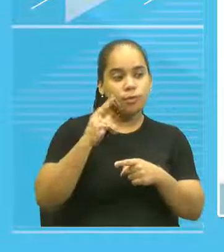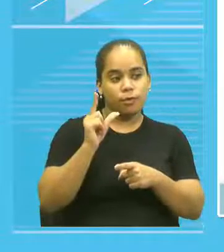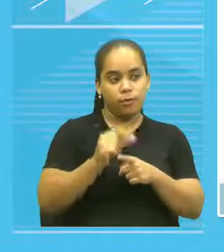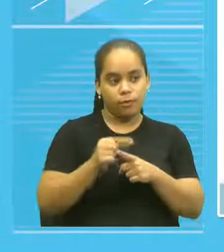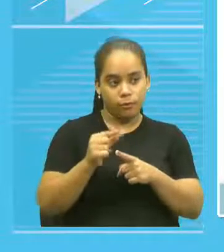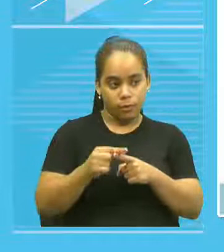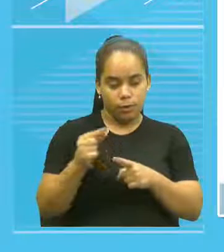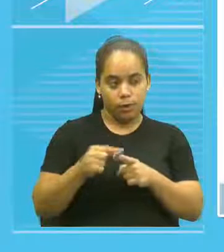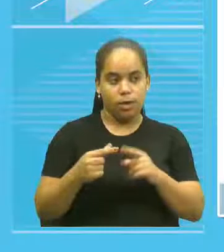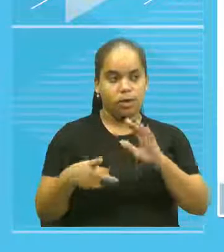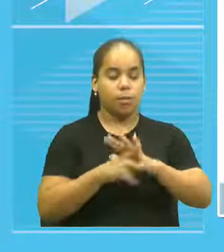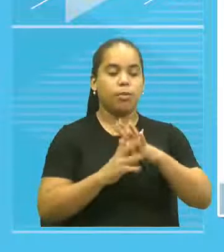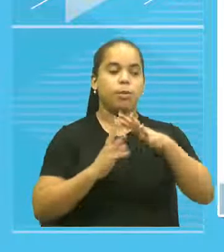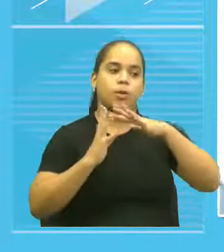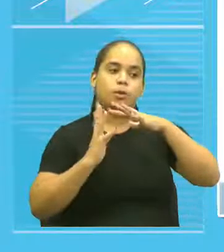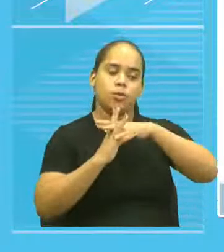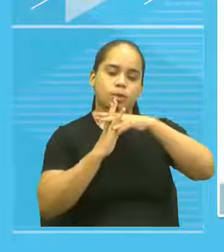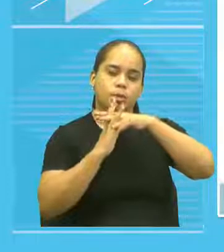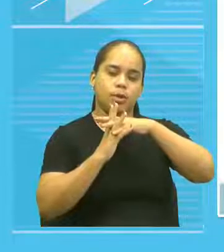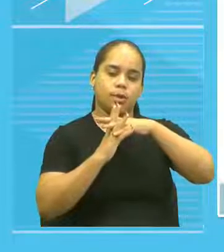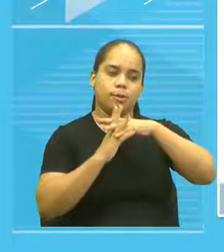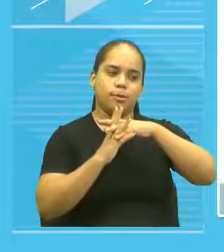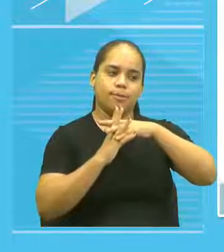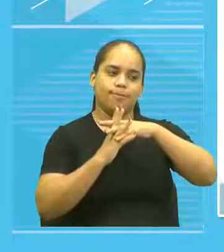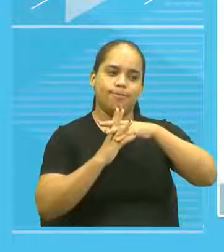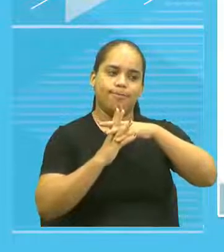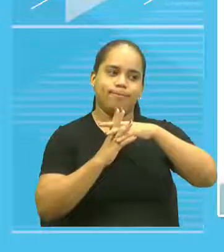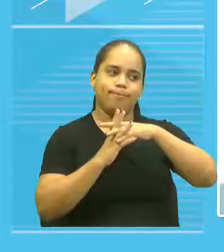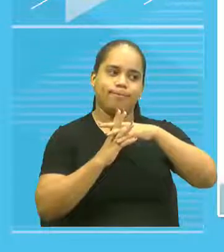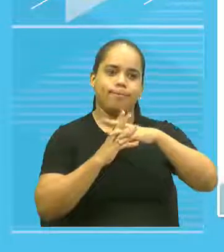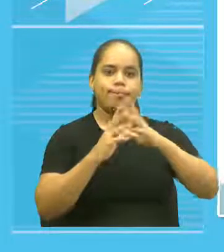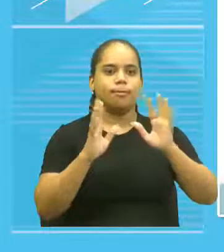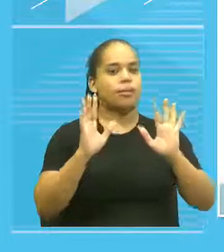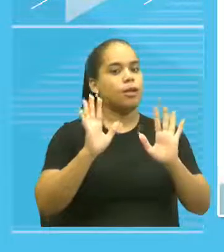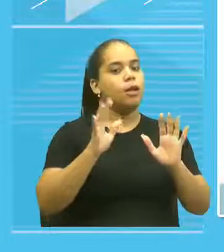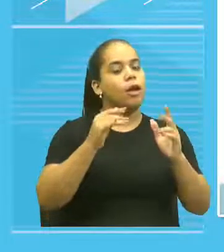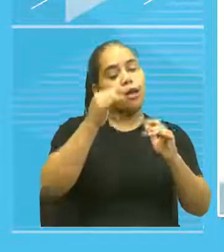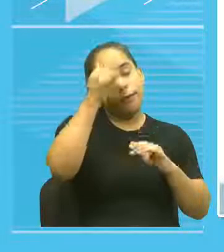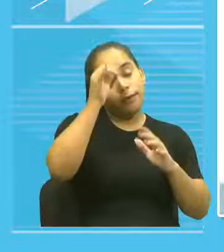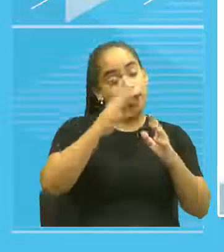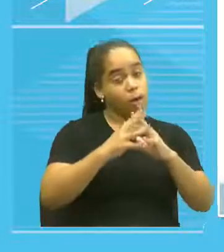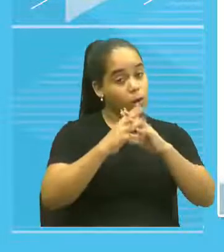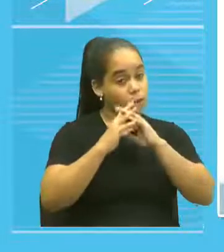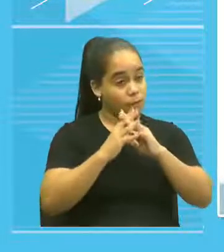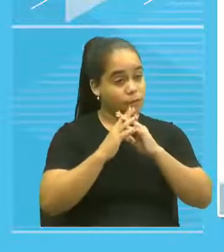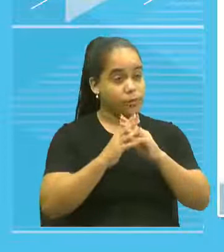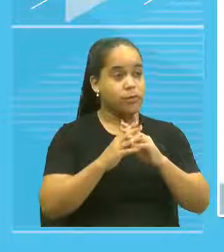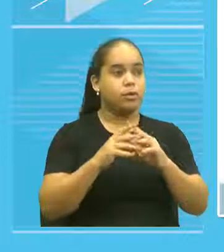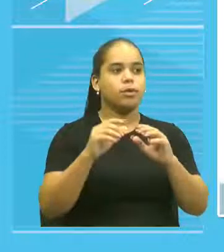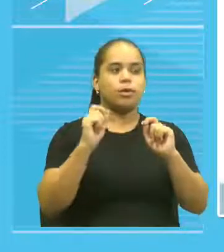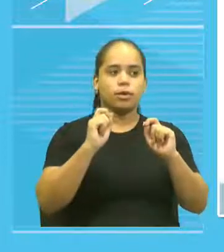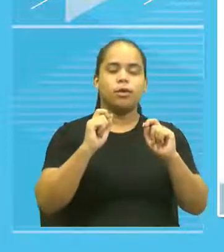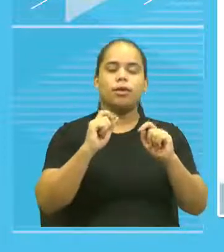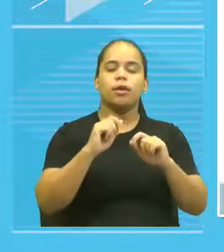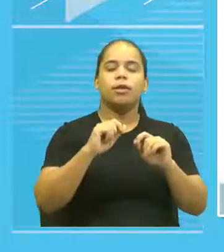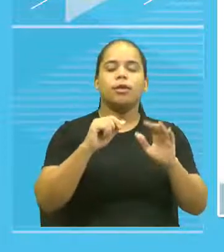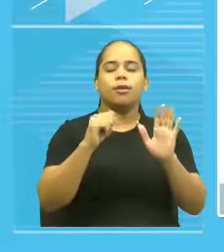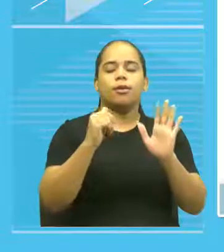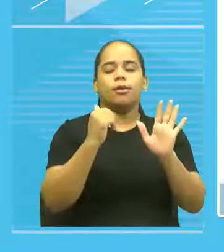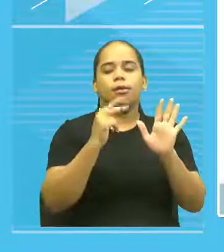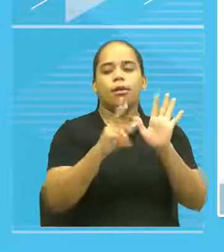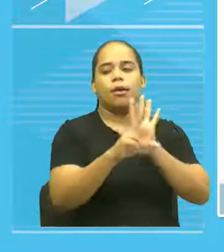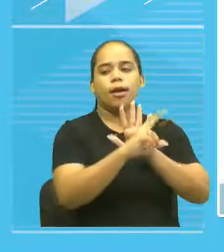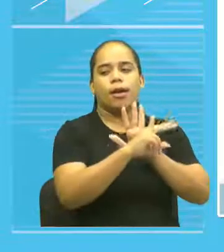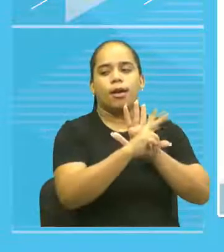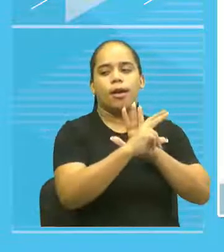e consonantais e eu não Confundi com a sonance porque a assonância é o seu contrário